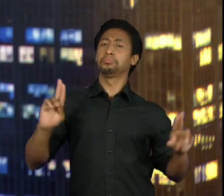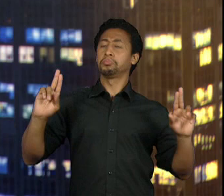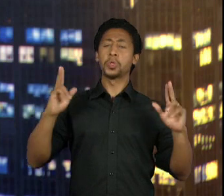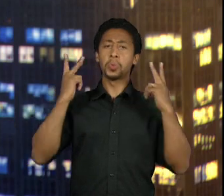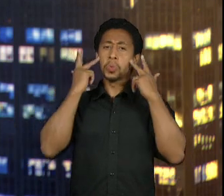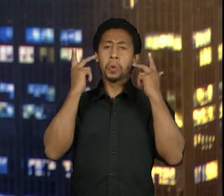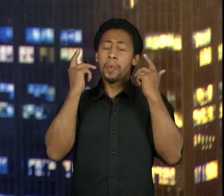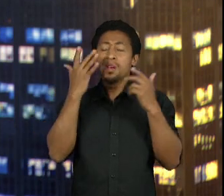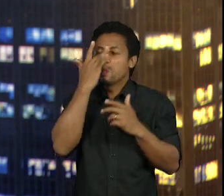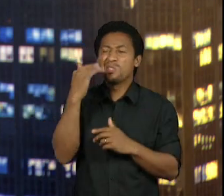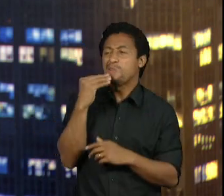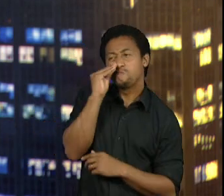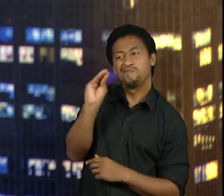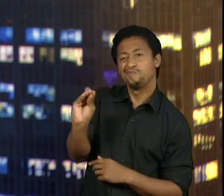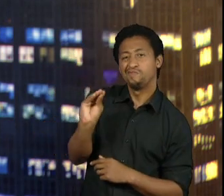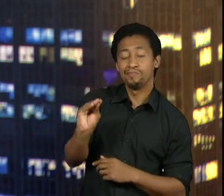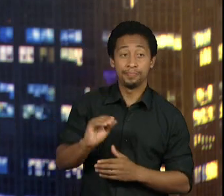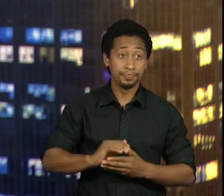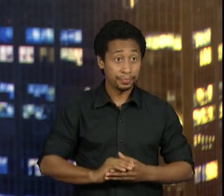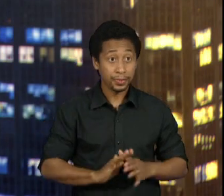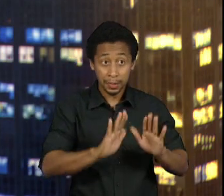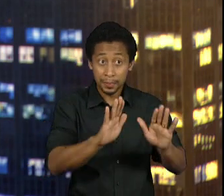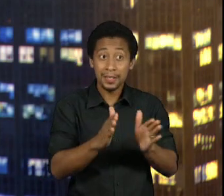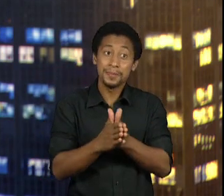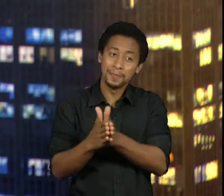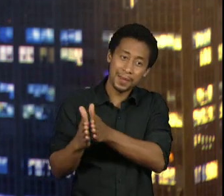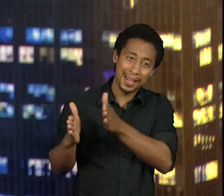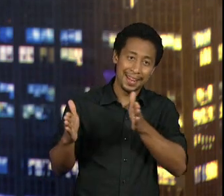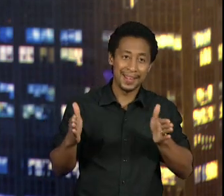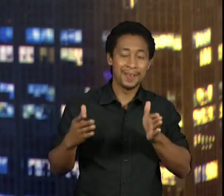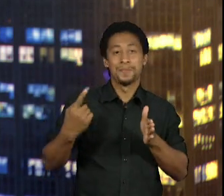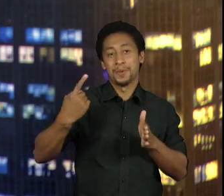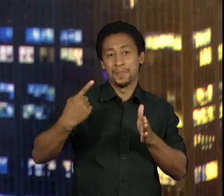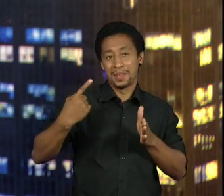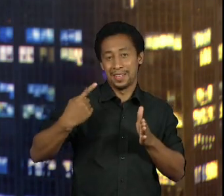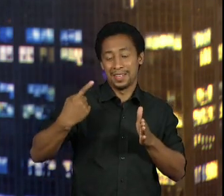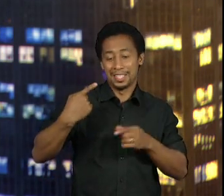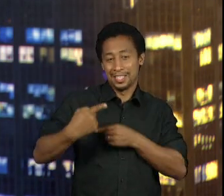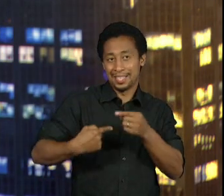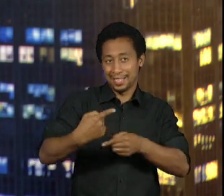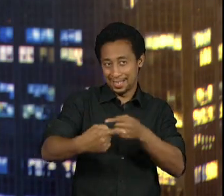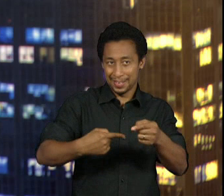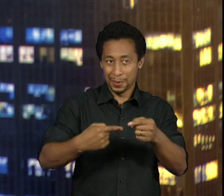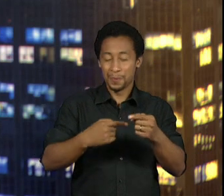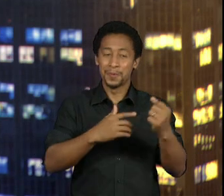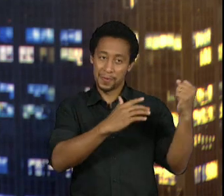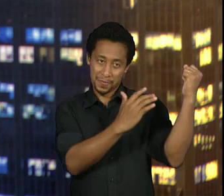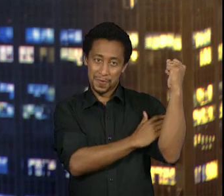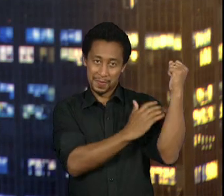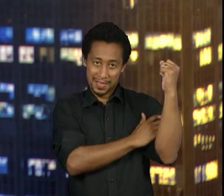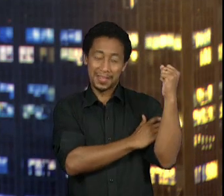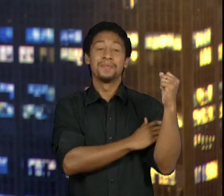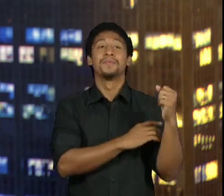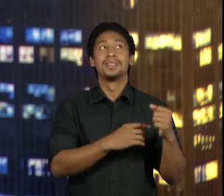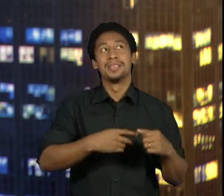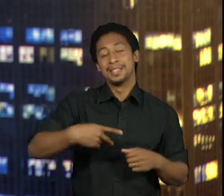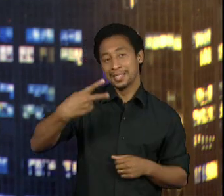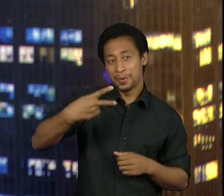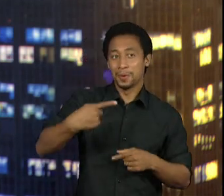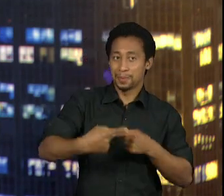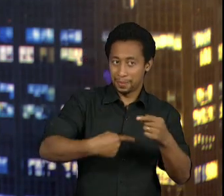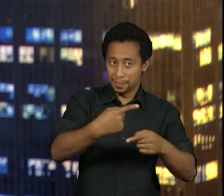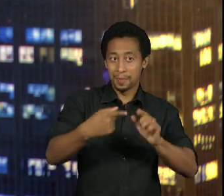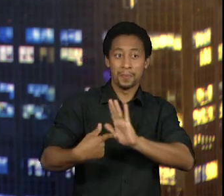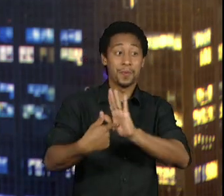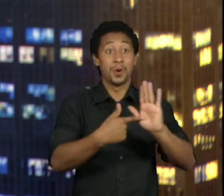aí da primeira geração do feminismo, depois vem a segunda. Mais uma vez, a luta também relacionada às roupas, e a